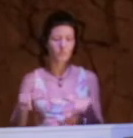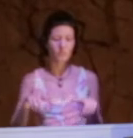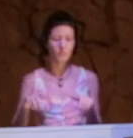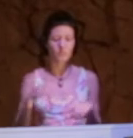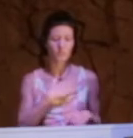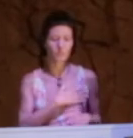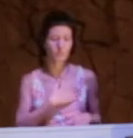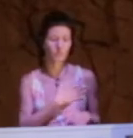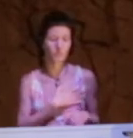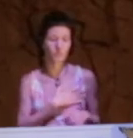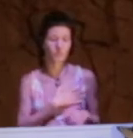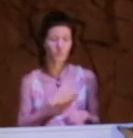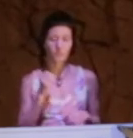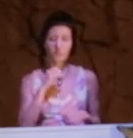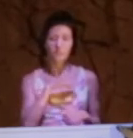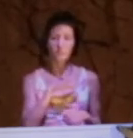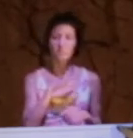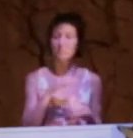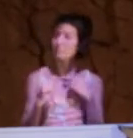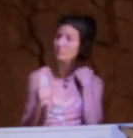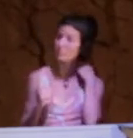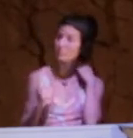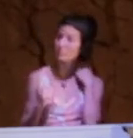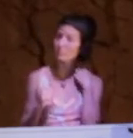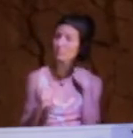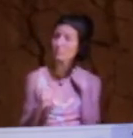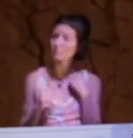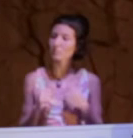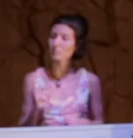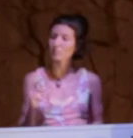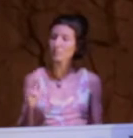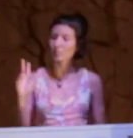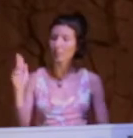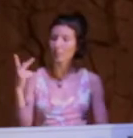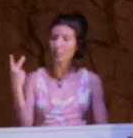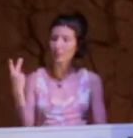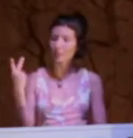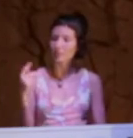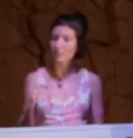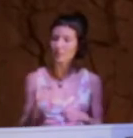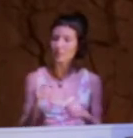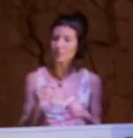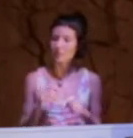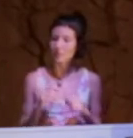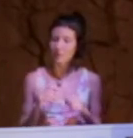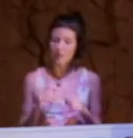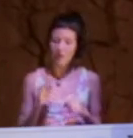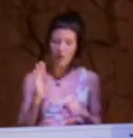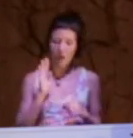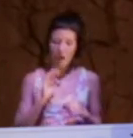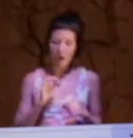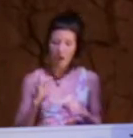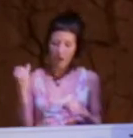viu potência, o que a gente chama de ineditismo. Ela falou, ainda não vi numa ilustração, principalmente de um corpo negro, a